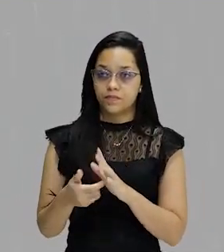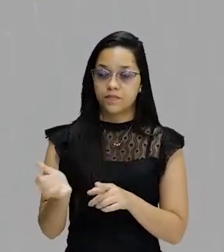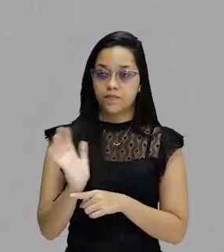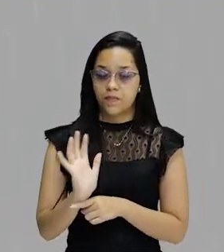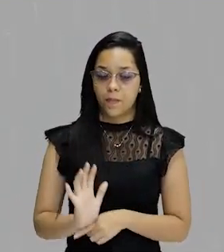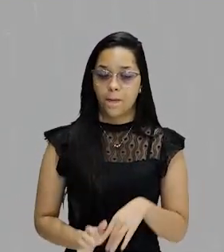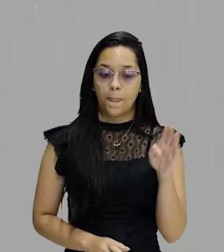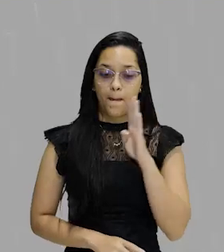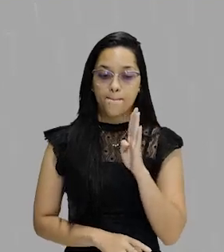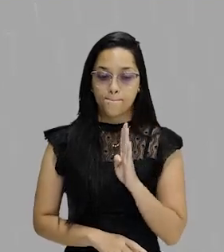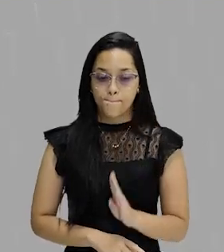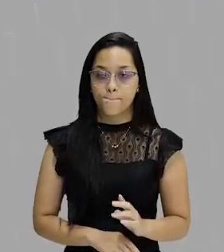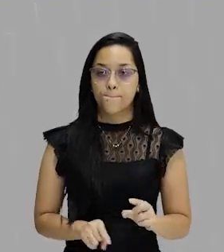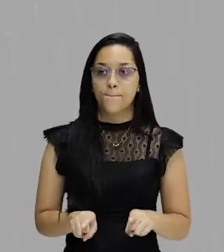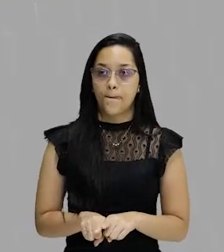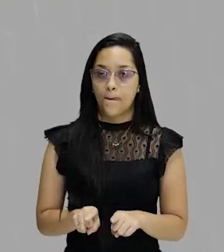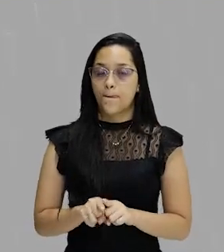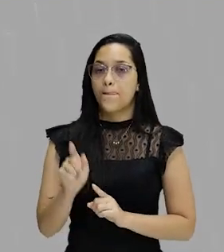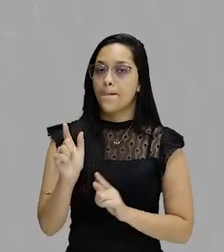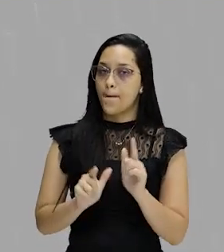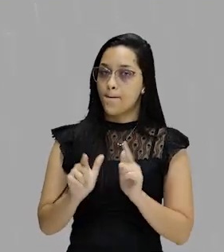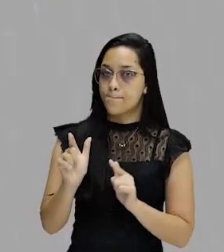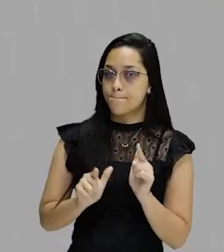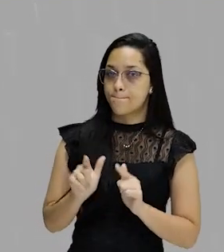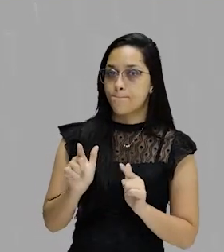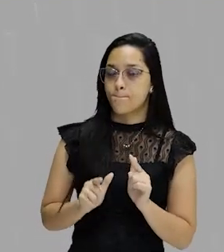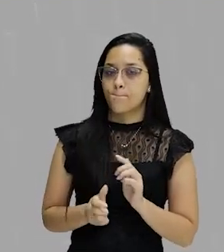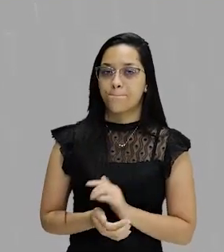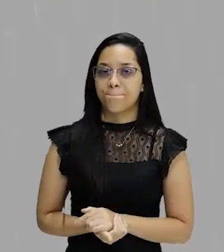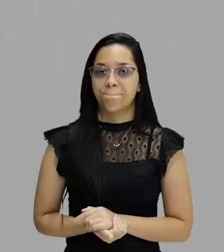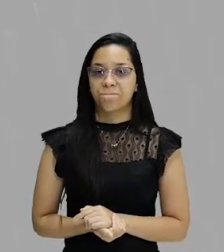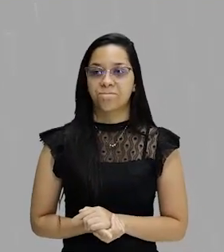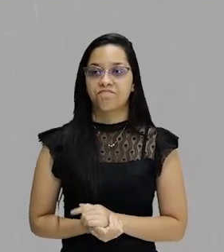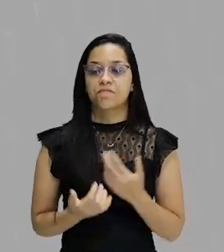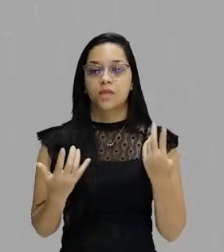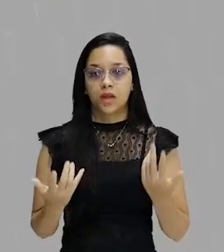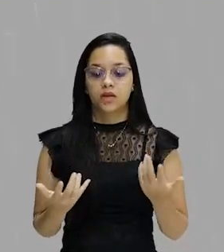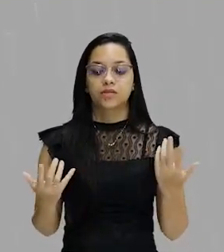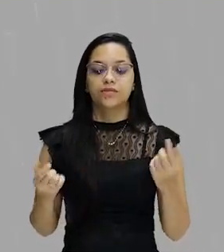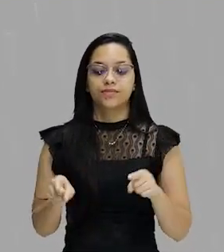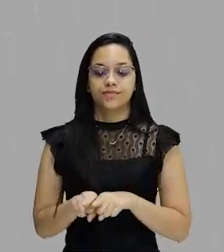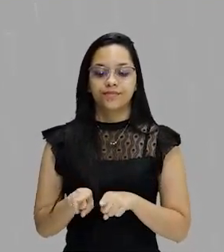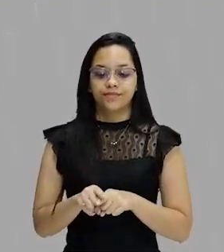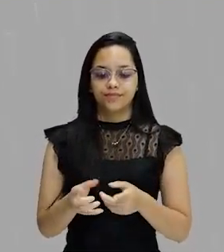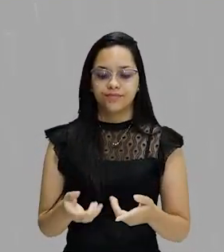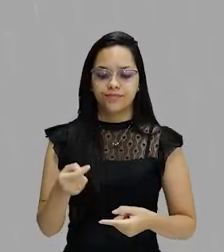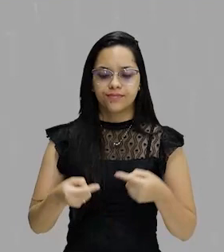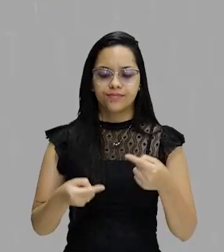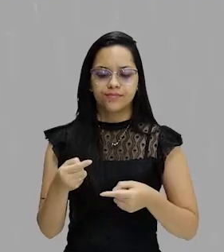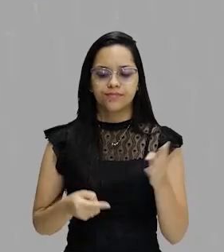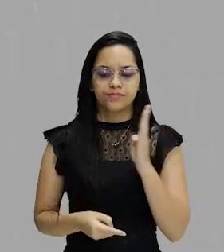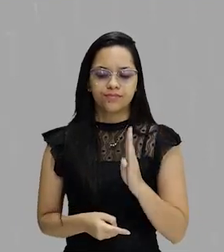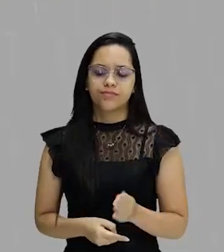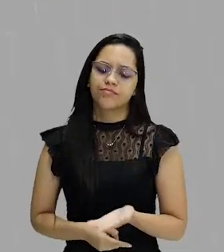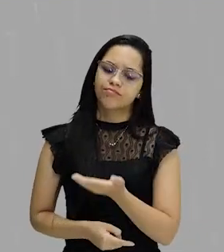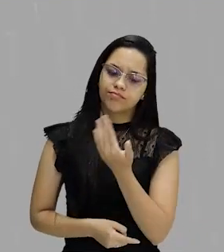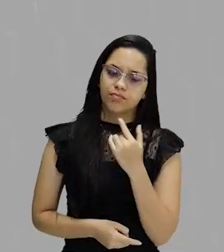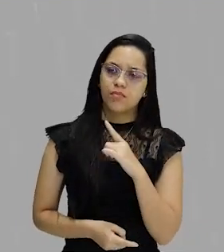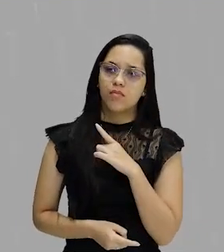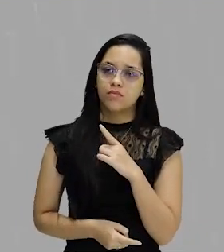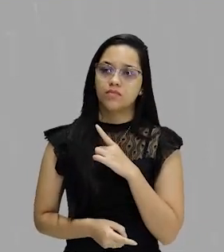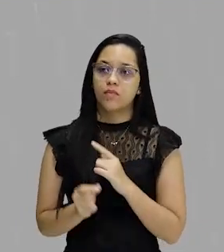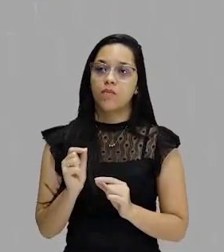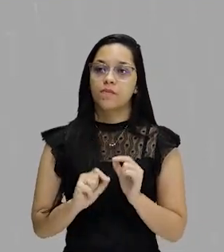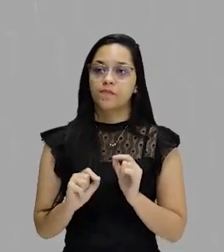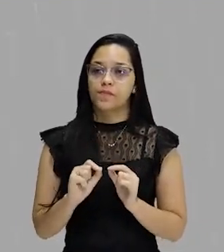filmes brasileiros, né, na televisão. Olha só, então eles querem discutir o nacional, então vamos trazer o nacional. Mas vamos